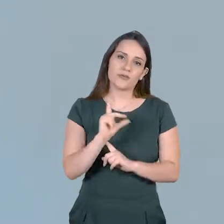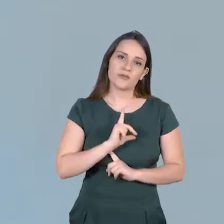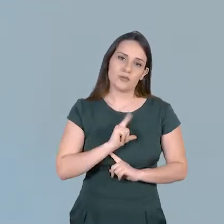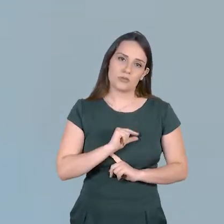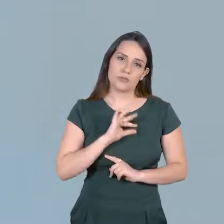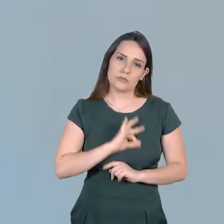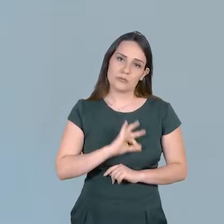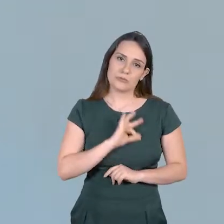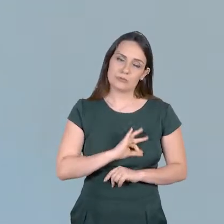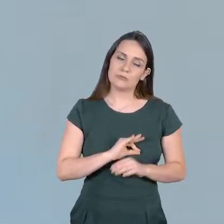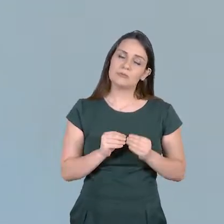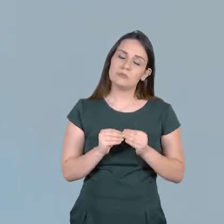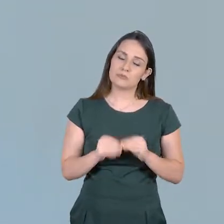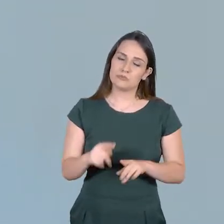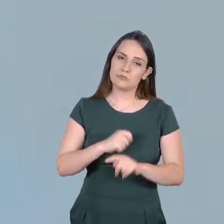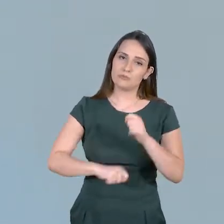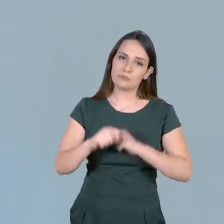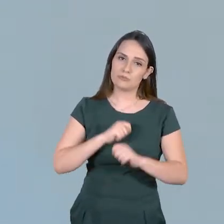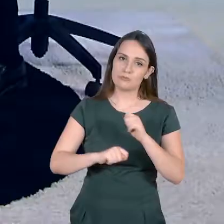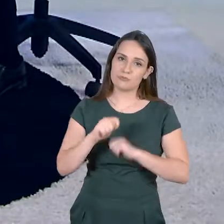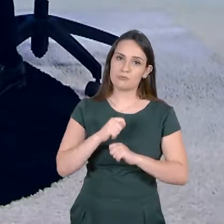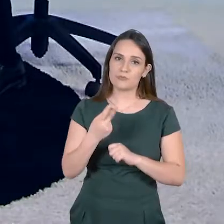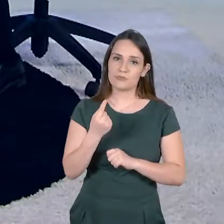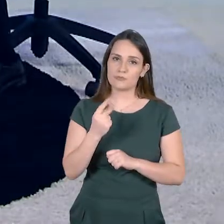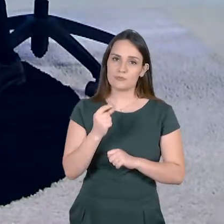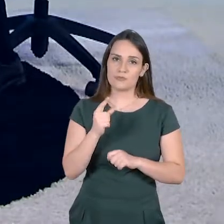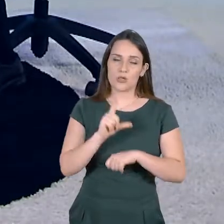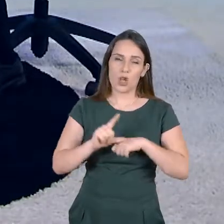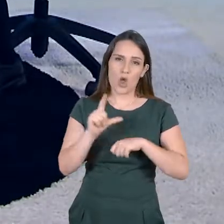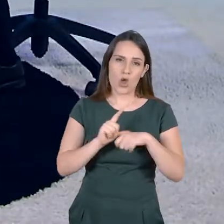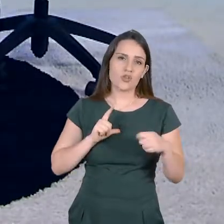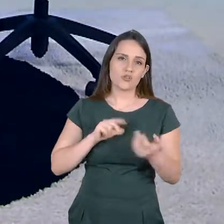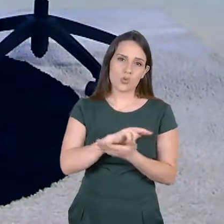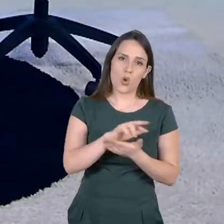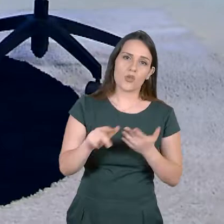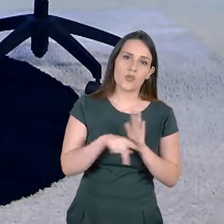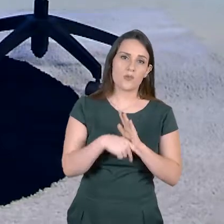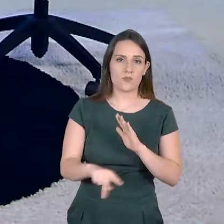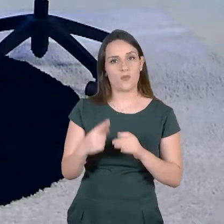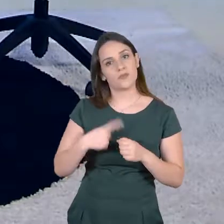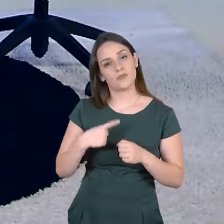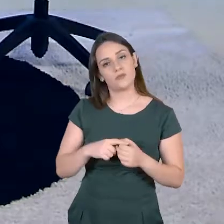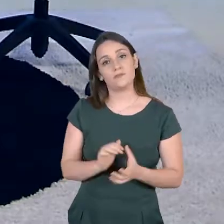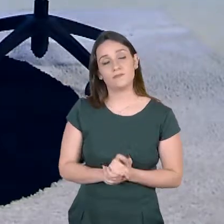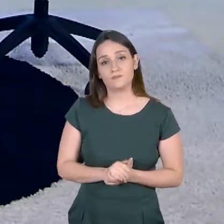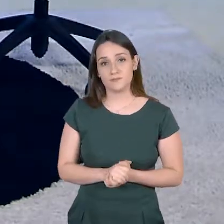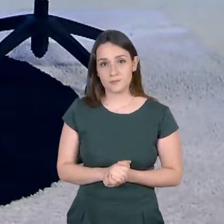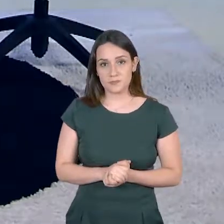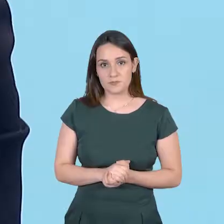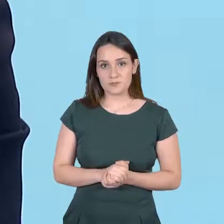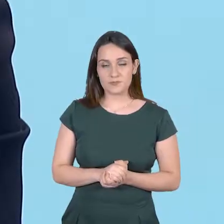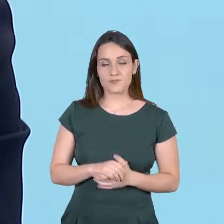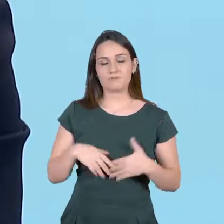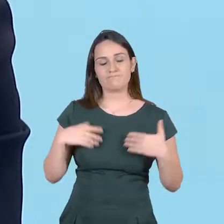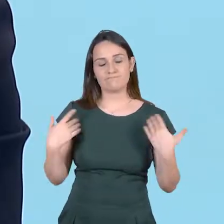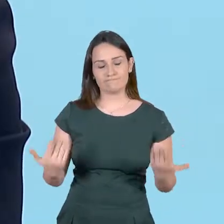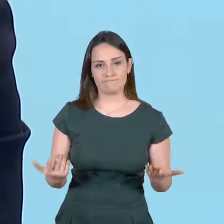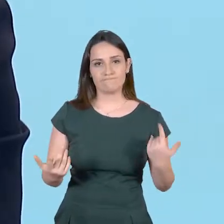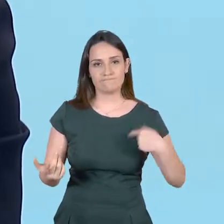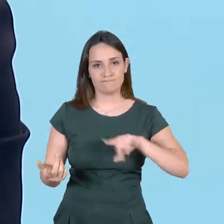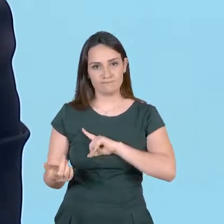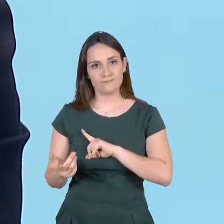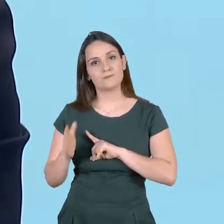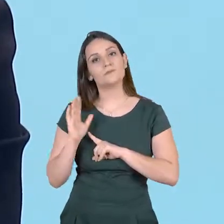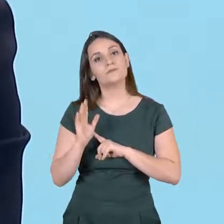a economia local e o comércio local. Deputado Pedro Kemp, o que o senhor acha? Então, nós, na verdade, vimos que na